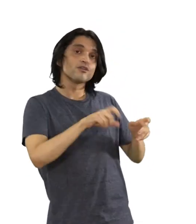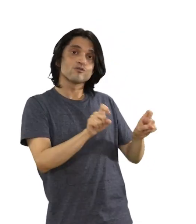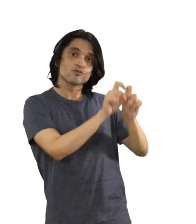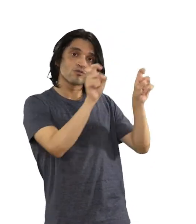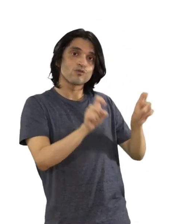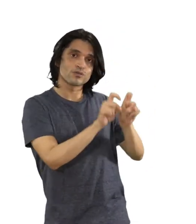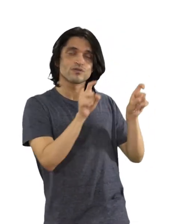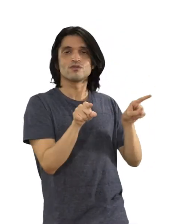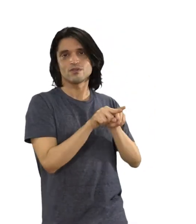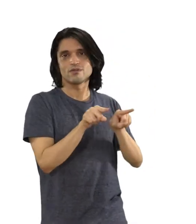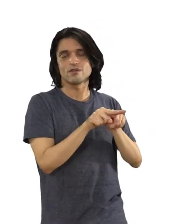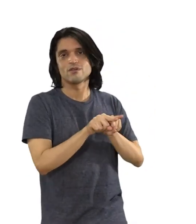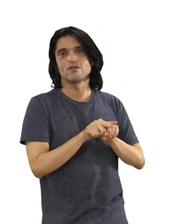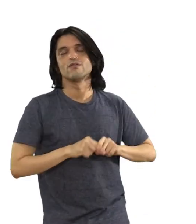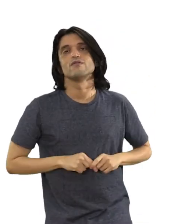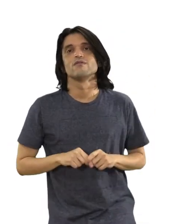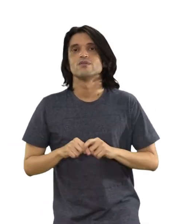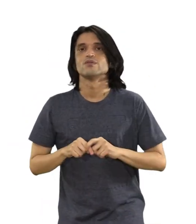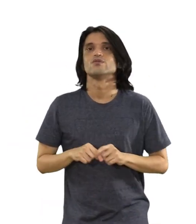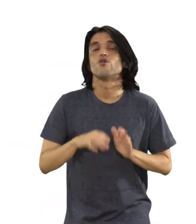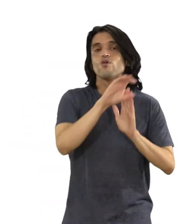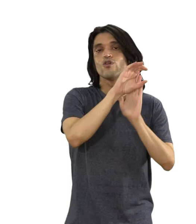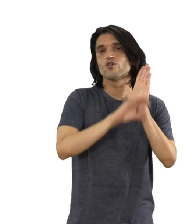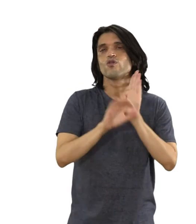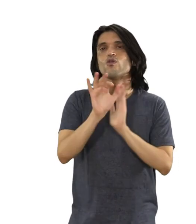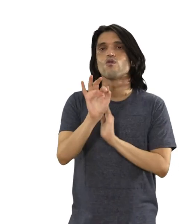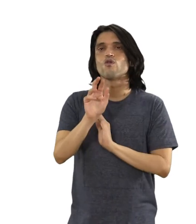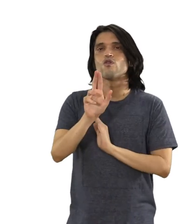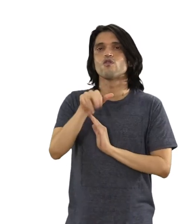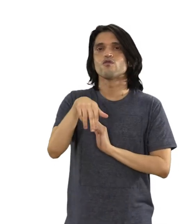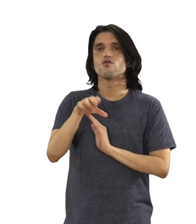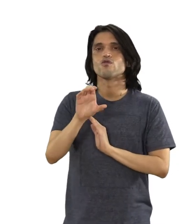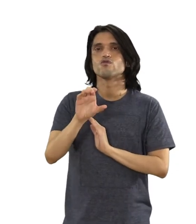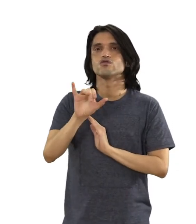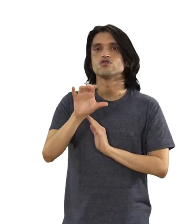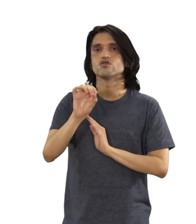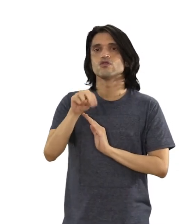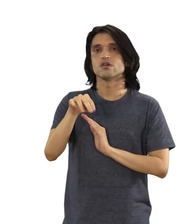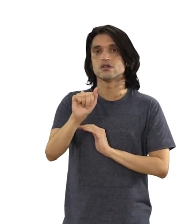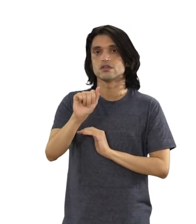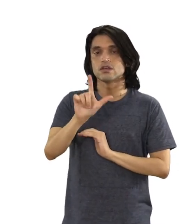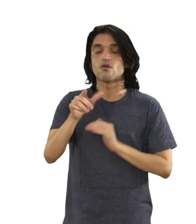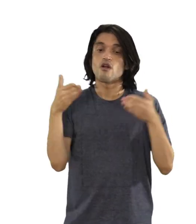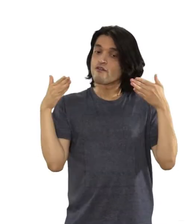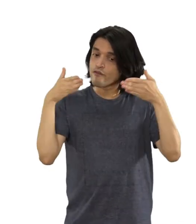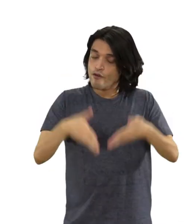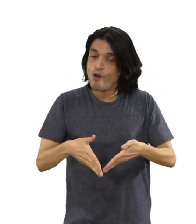de recrutamento. Currículo funcional, que foca em suas habilidades e competências.